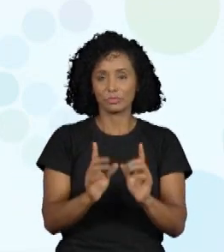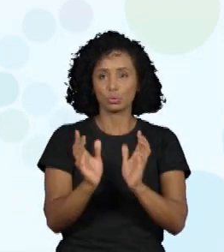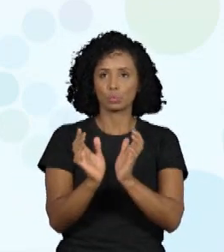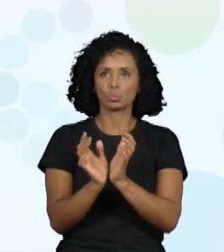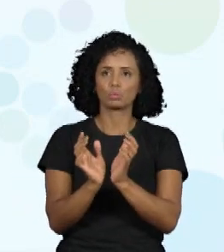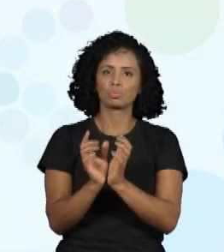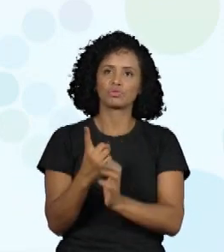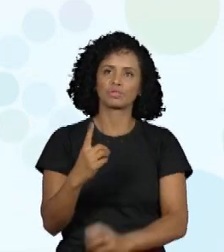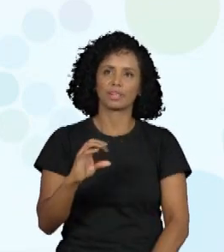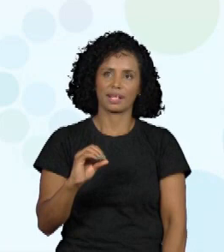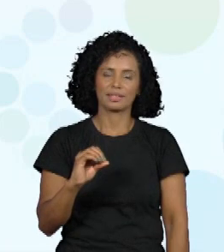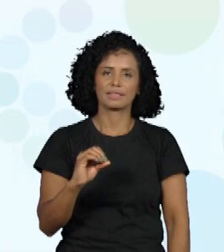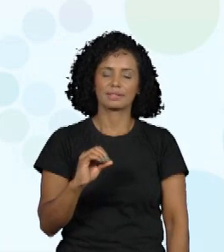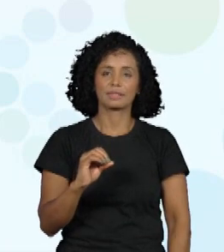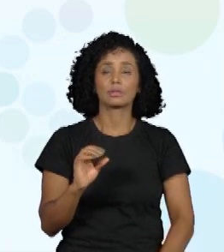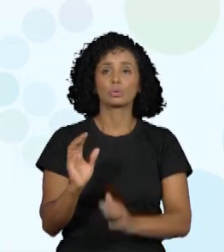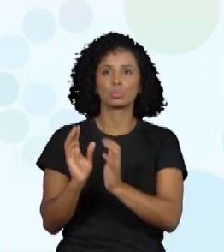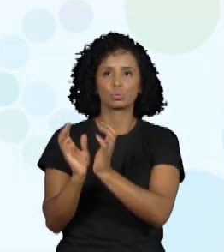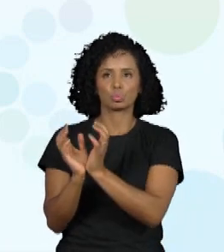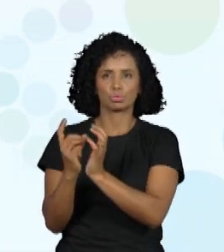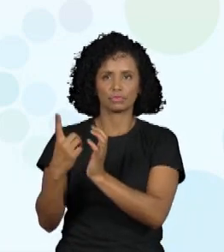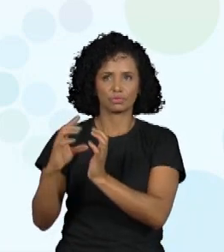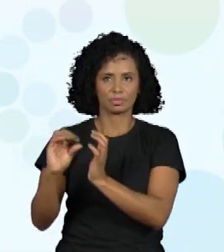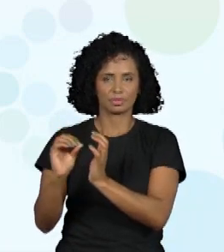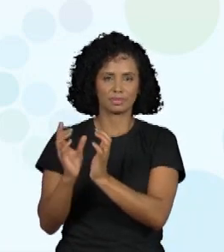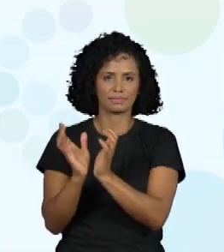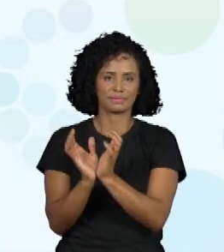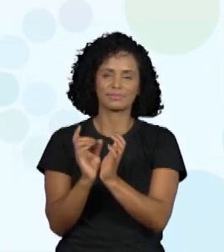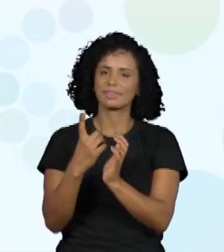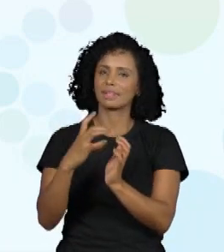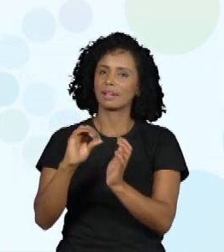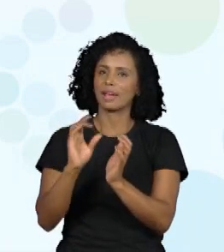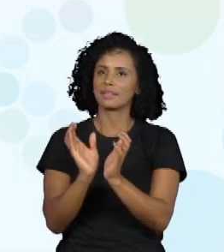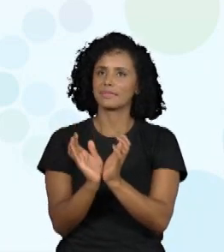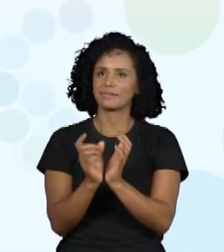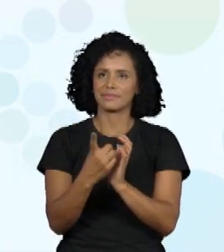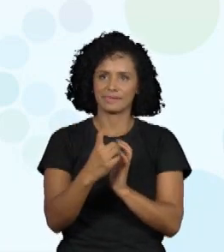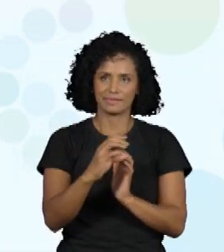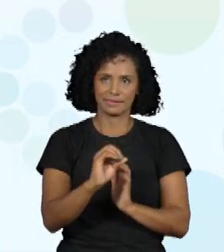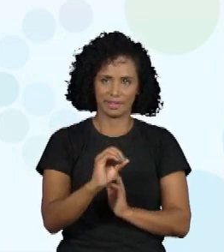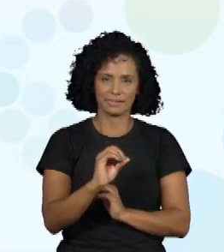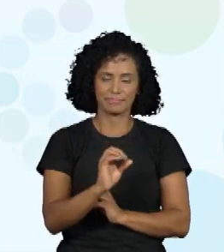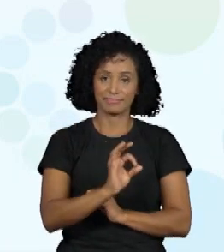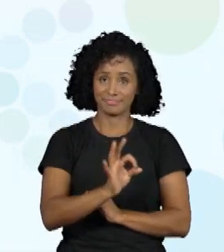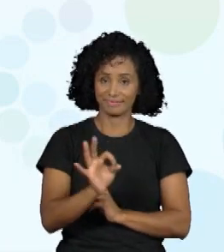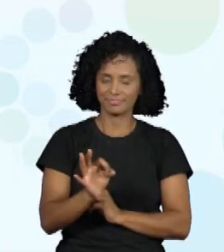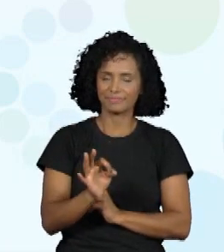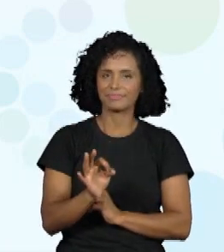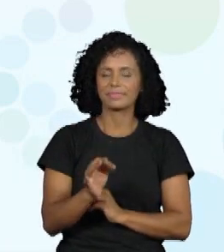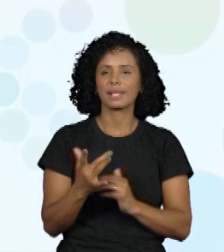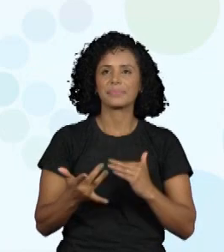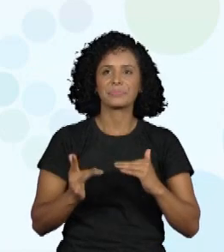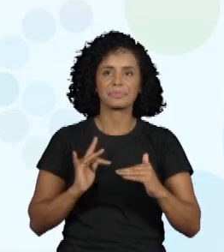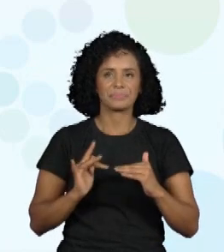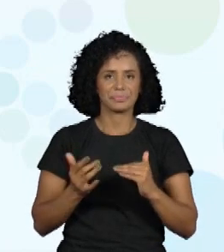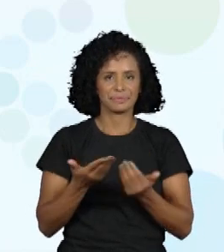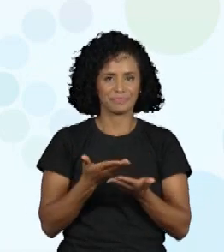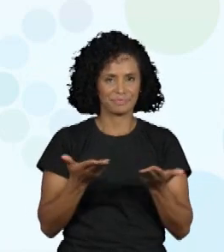10. Contar e agrupar grupos de 10. Vamos deixar aí para vocês as nossas redes